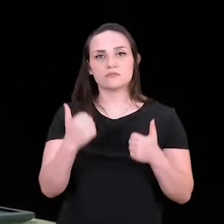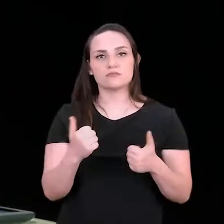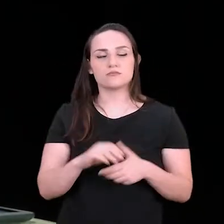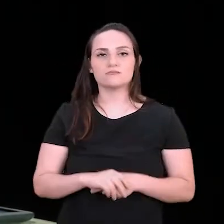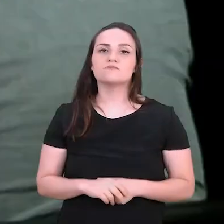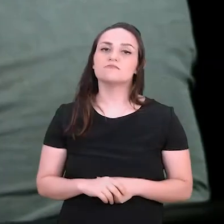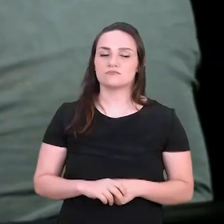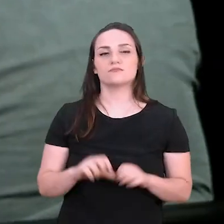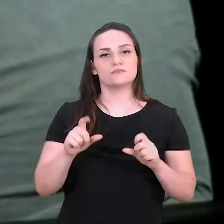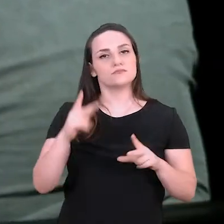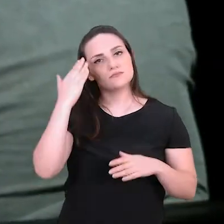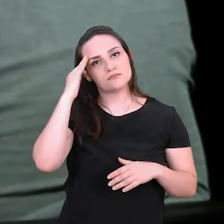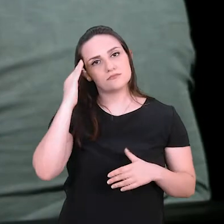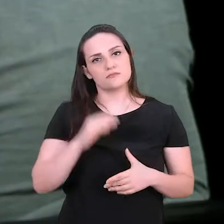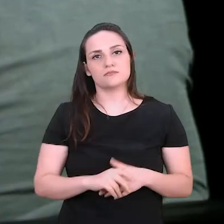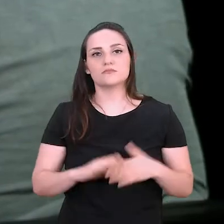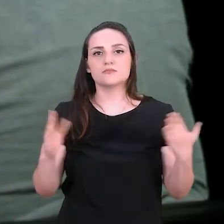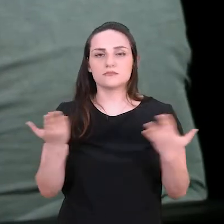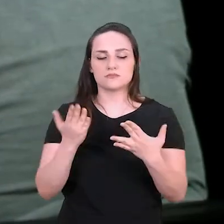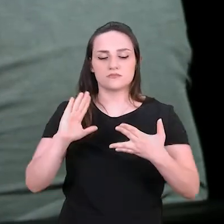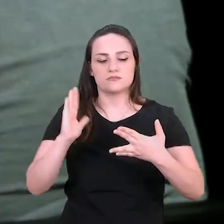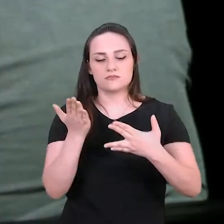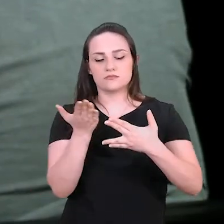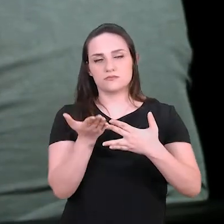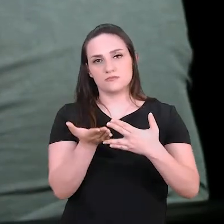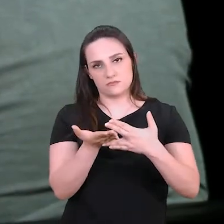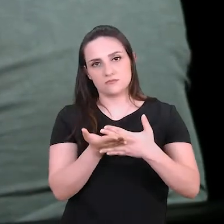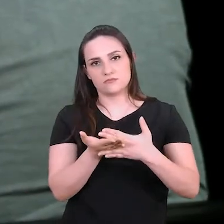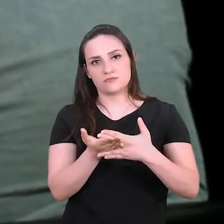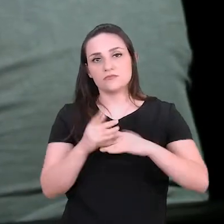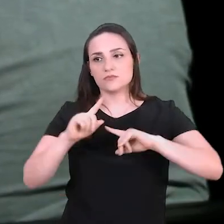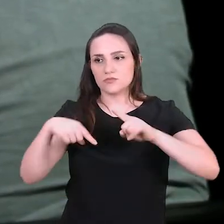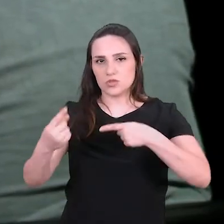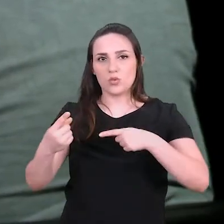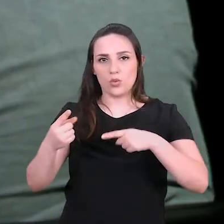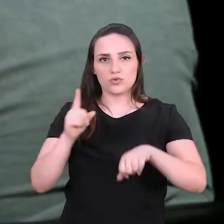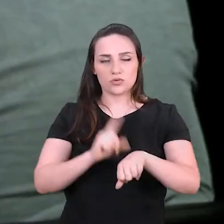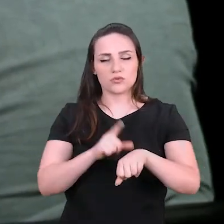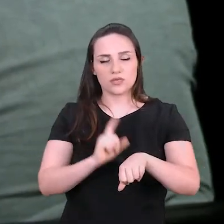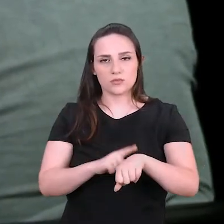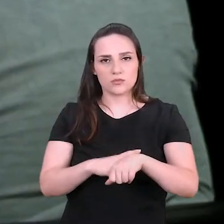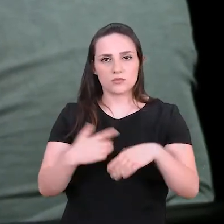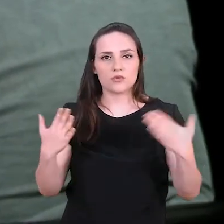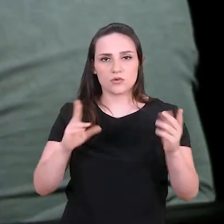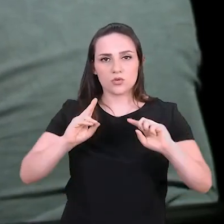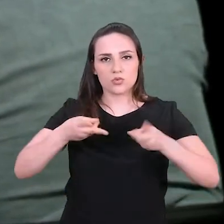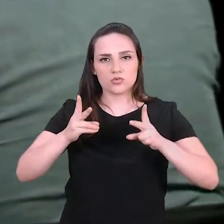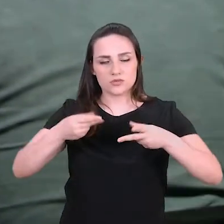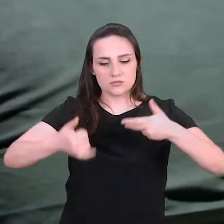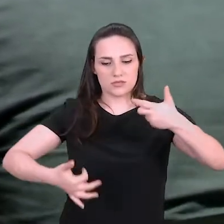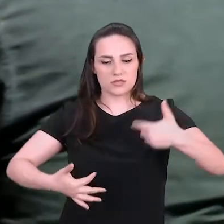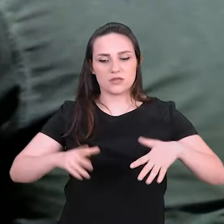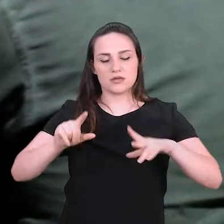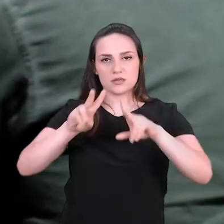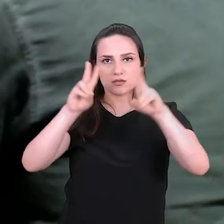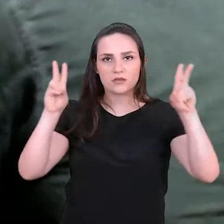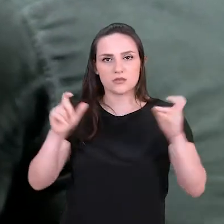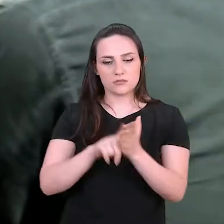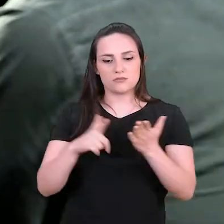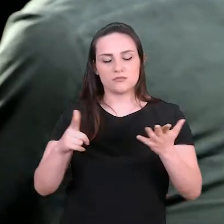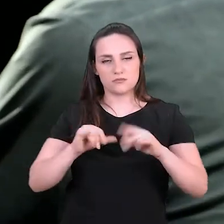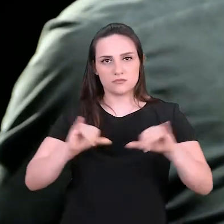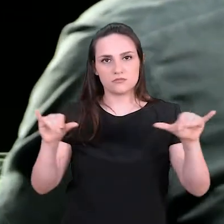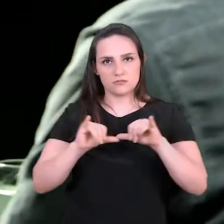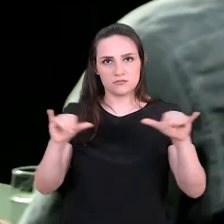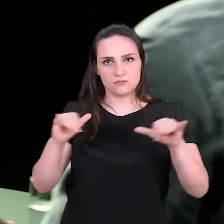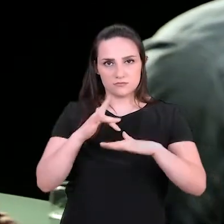dois, acredito. Entendi. Bom, mais uma pausa no MS Pesquisa. No próximo bloco, a gente vai continuar falando sobre